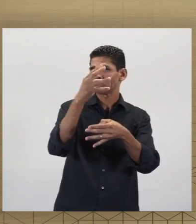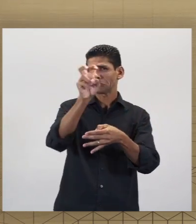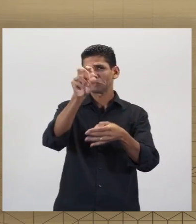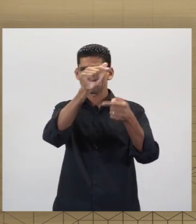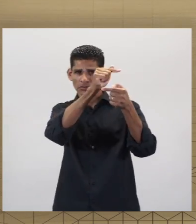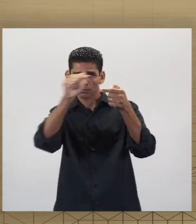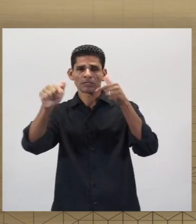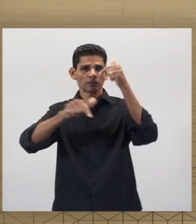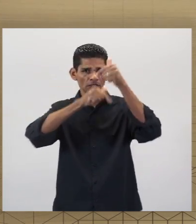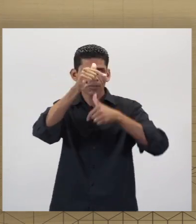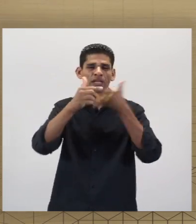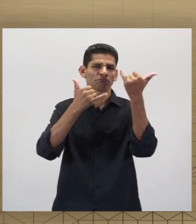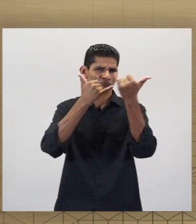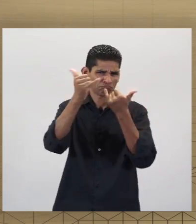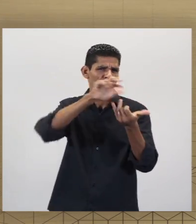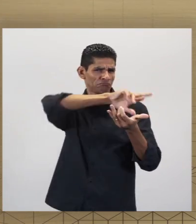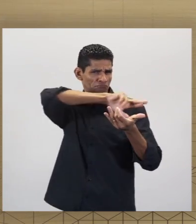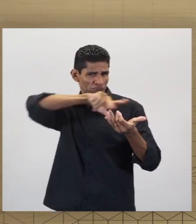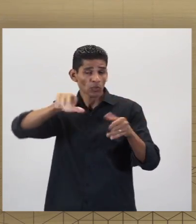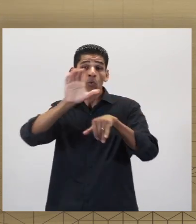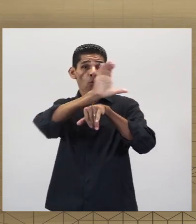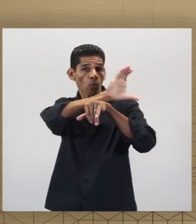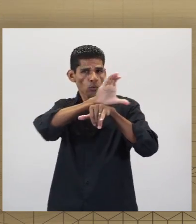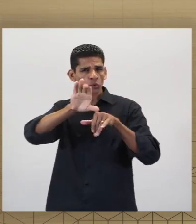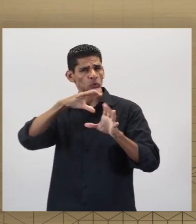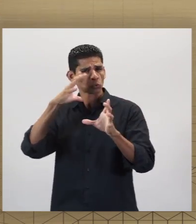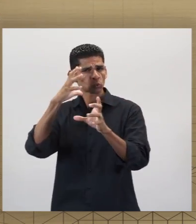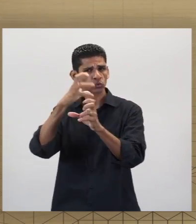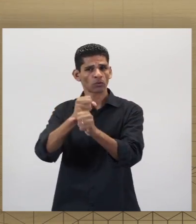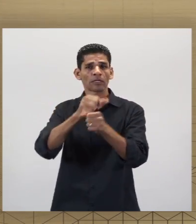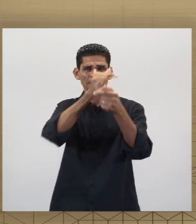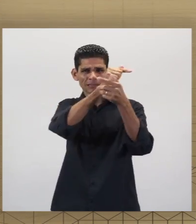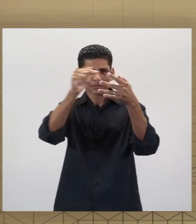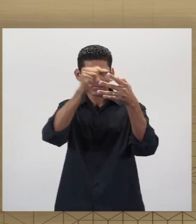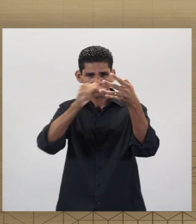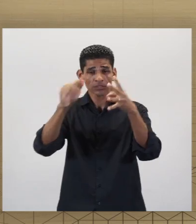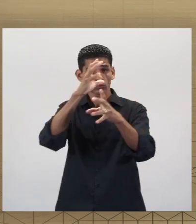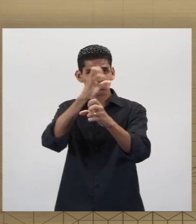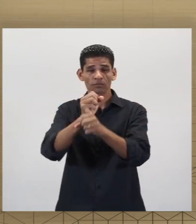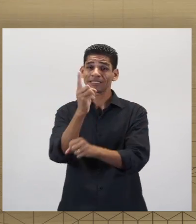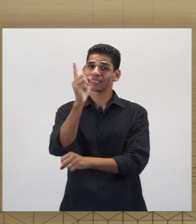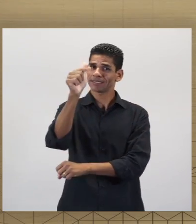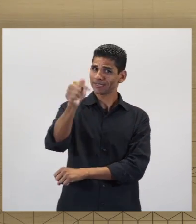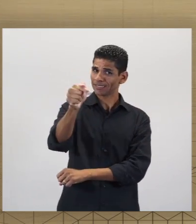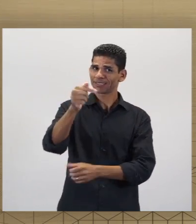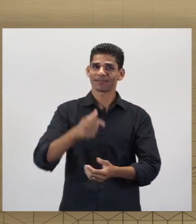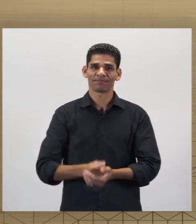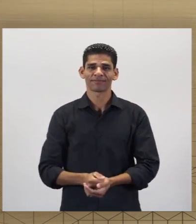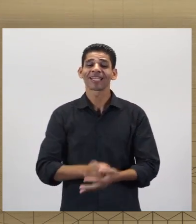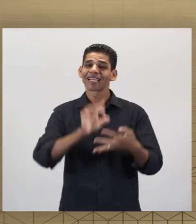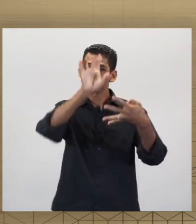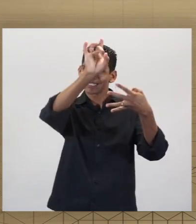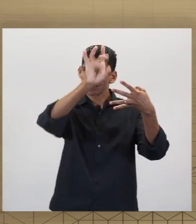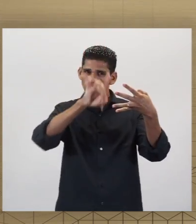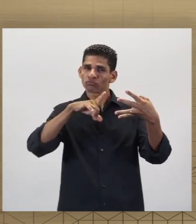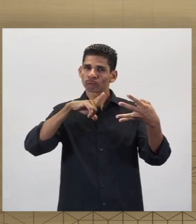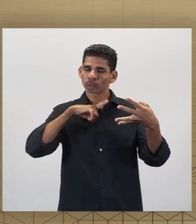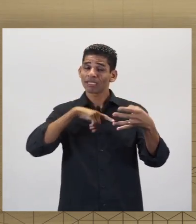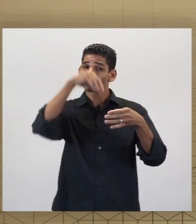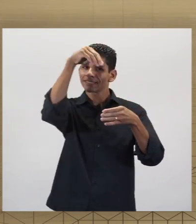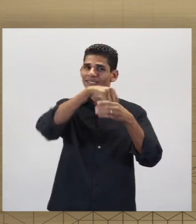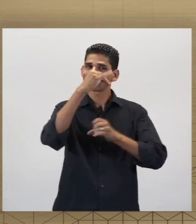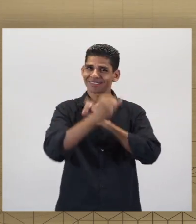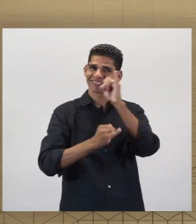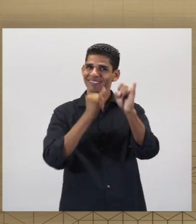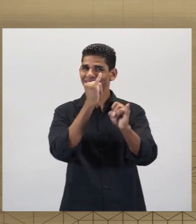de trabalho. No decorrer do curso, nós teremos no total 17 semanas de aula. Essas unidades estarão disponíveis